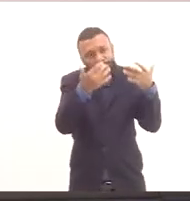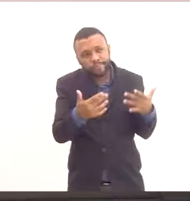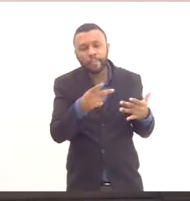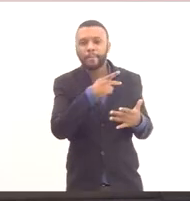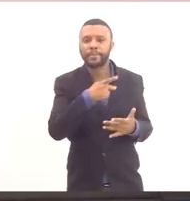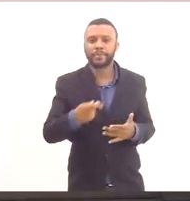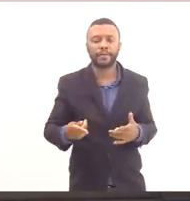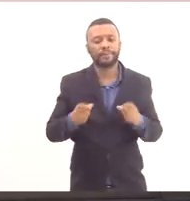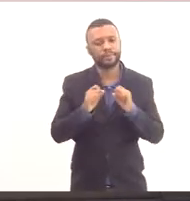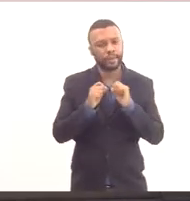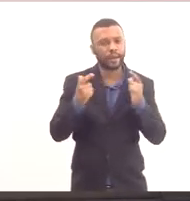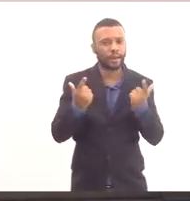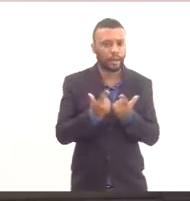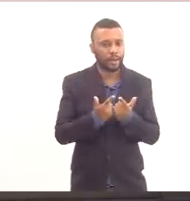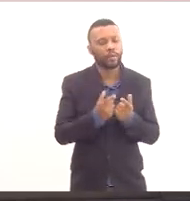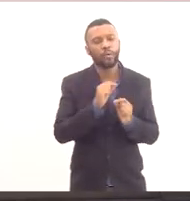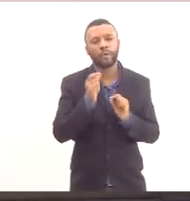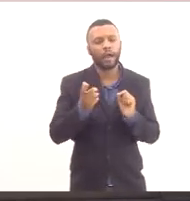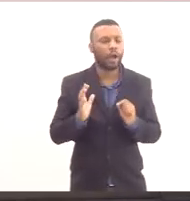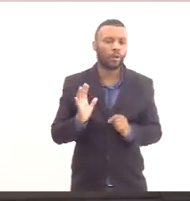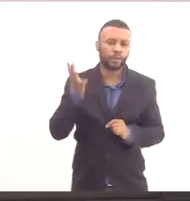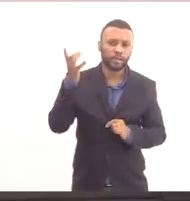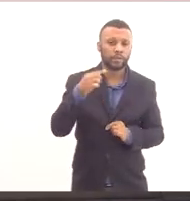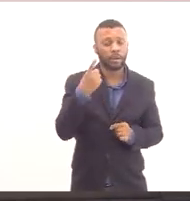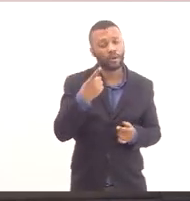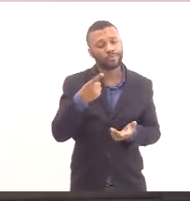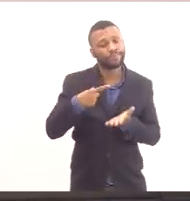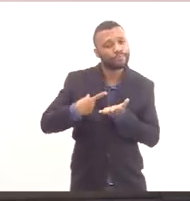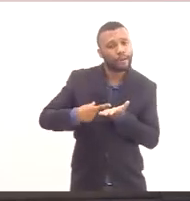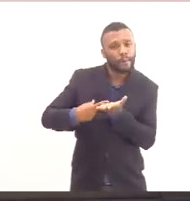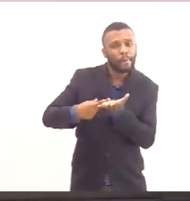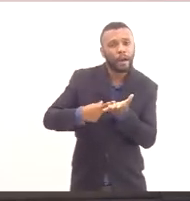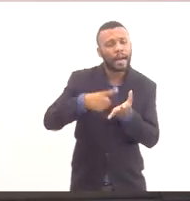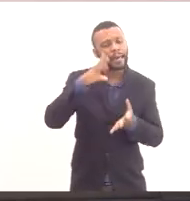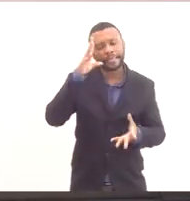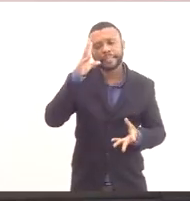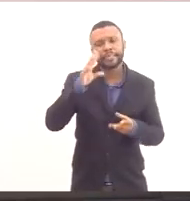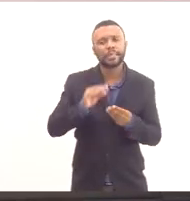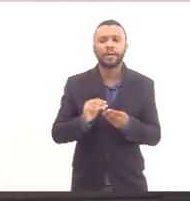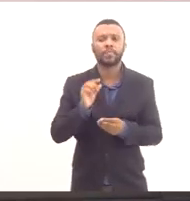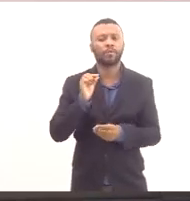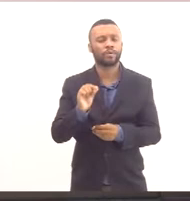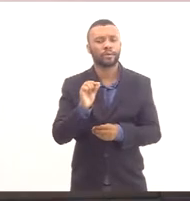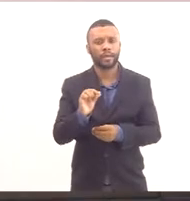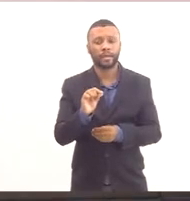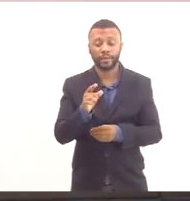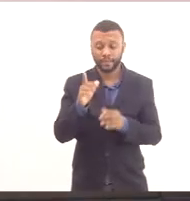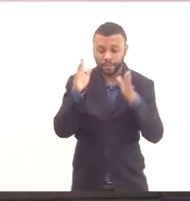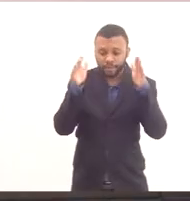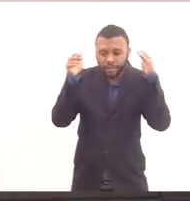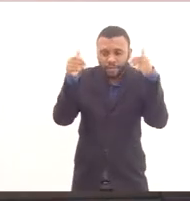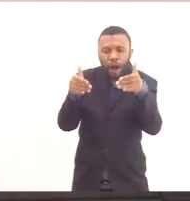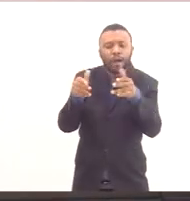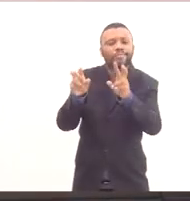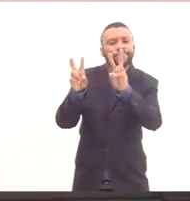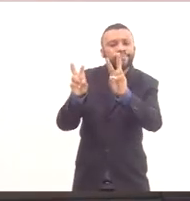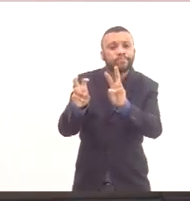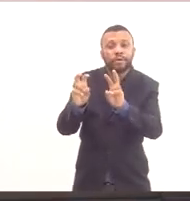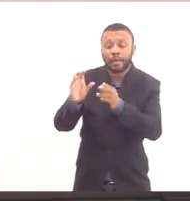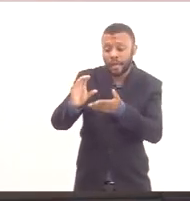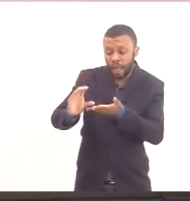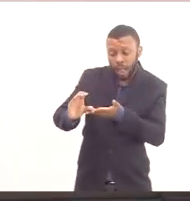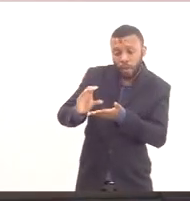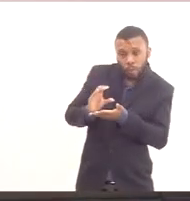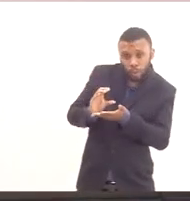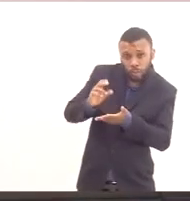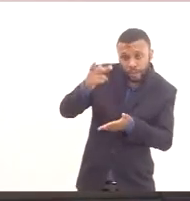o ocorrido e chegamos a um entendimento de que nesse caso especial e se tratando de recursos da